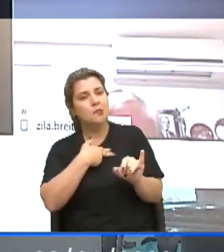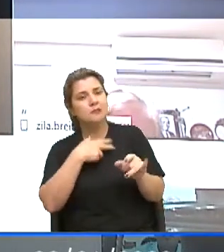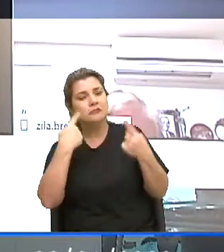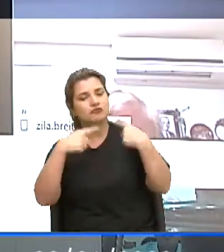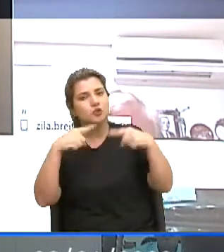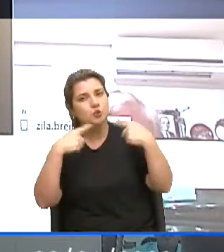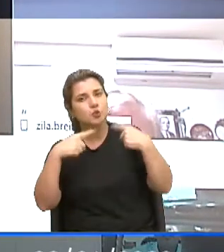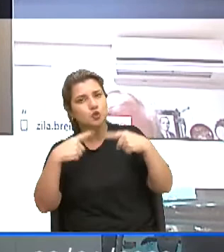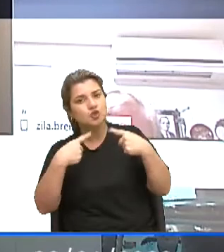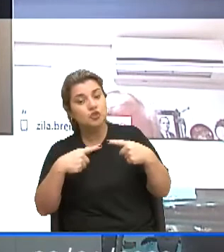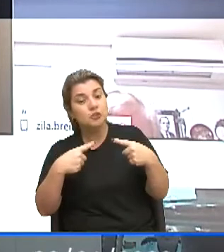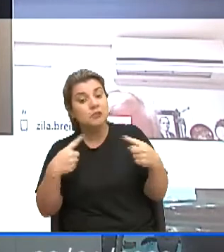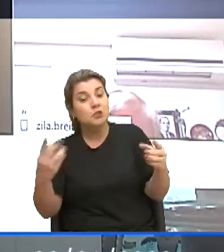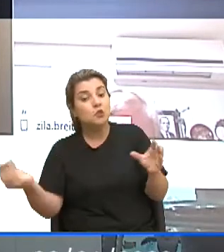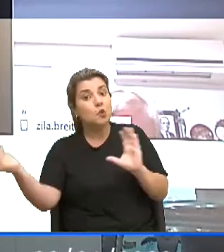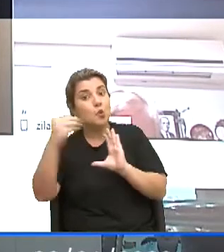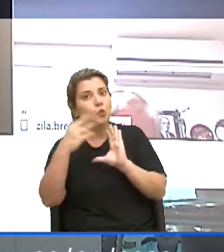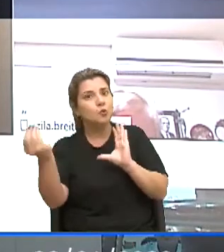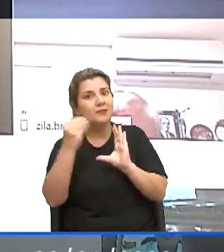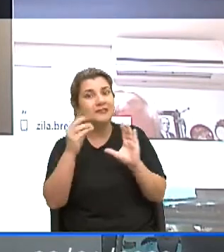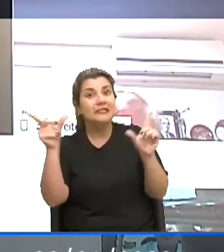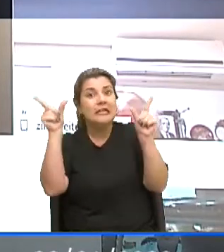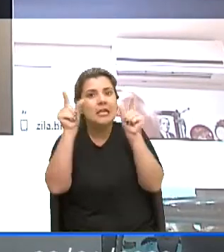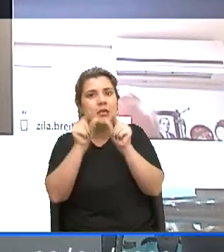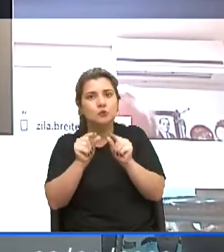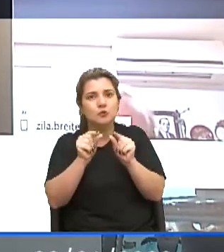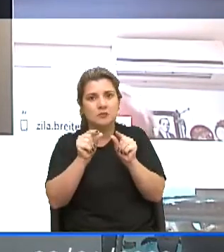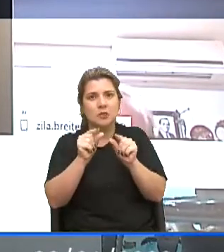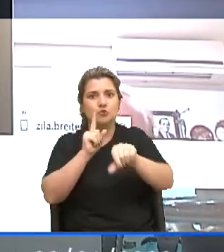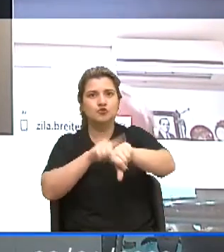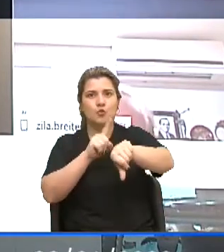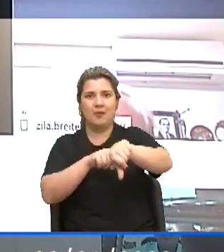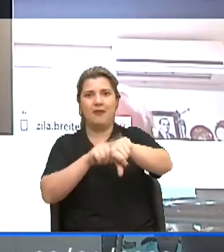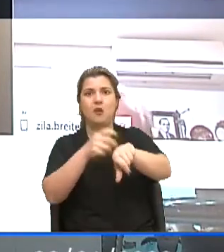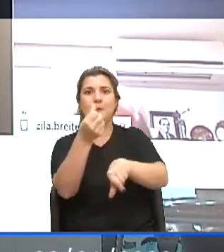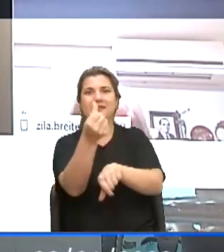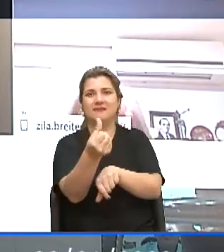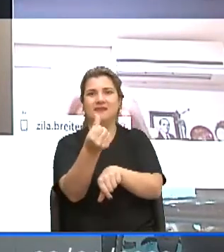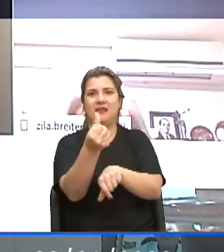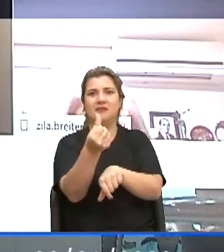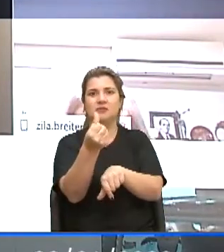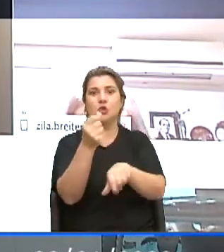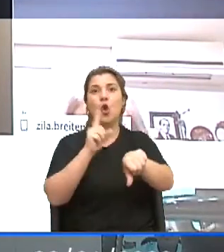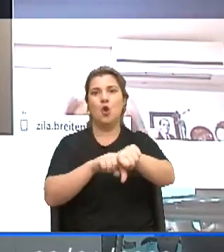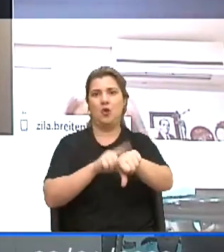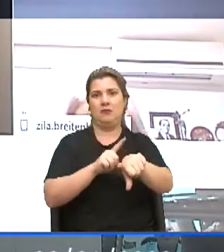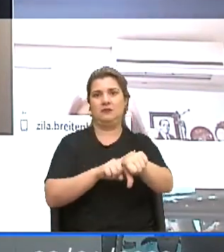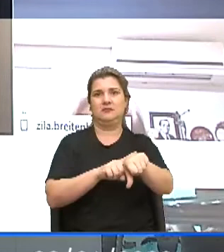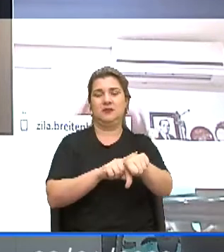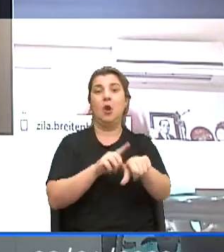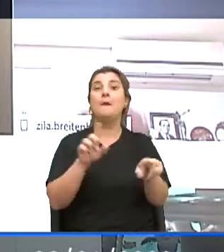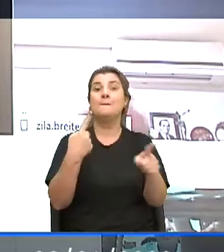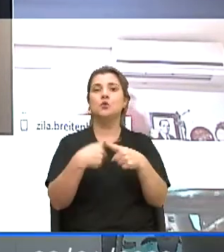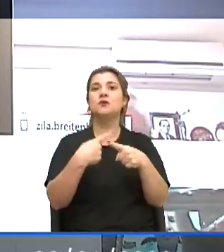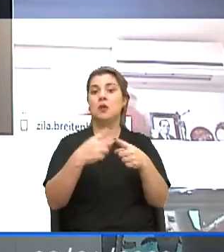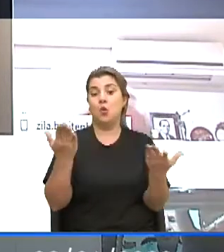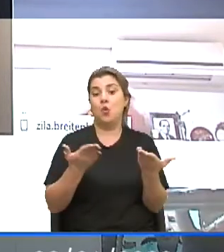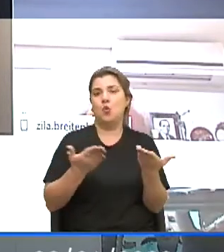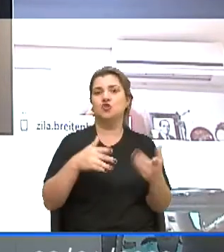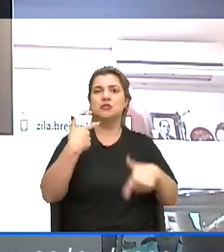colocasse ali a redução de jornada para 6 horas. Os nossos frigoríficos hoje eles fazem em torno de 7h30